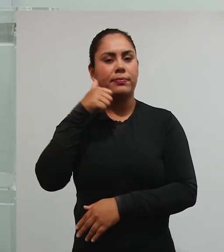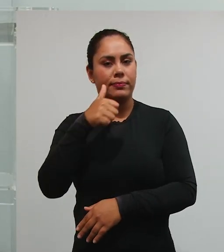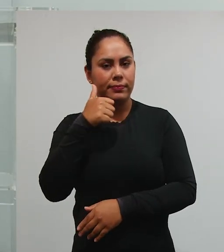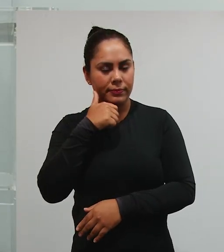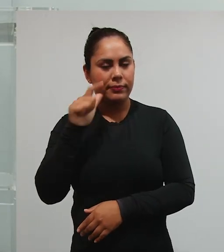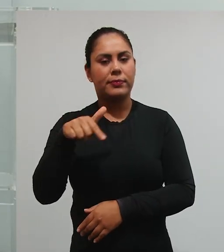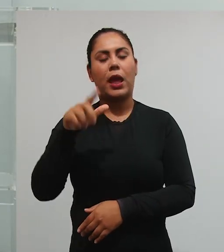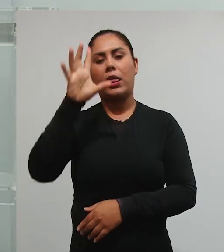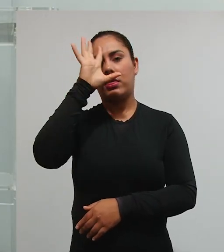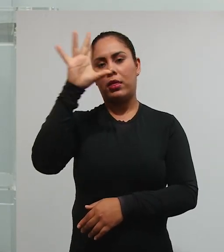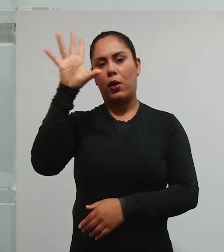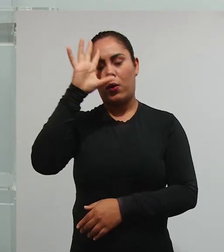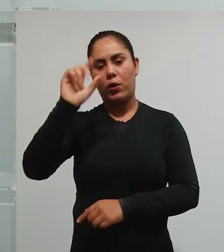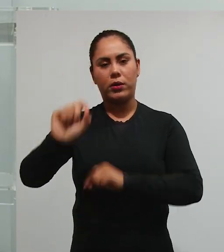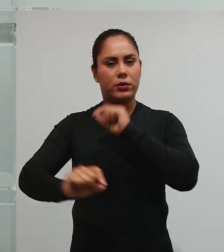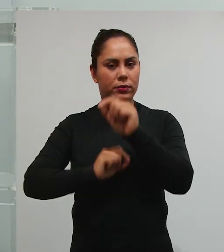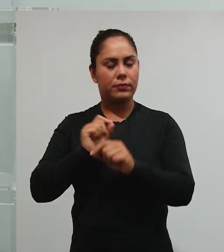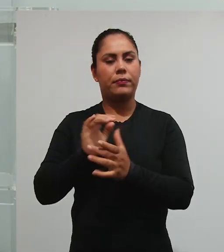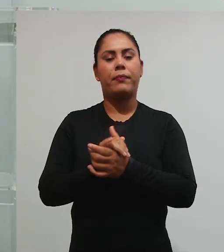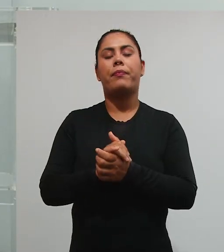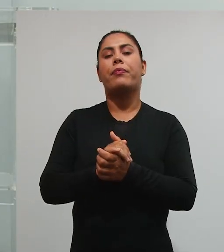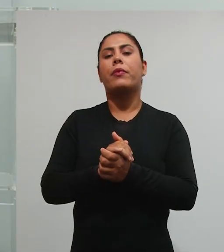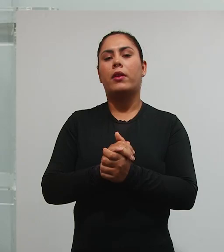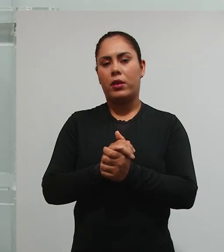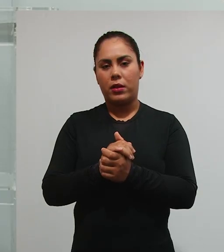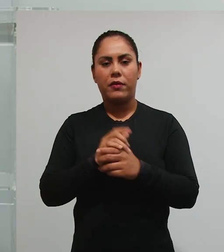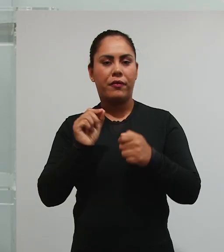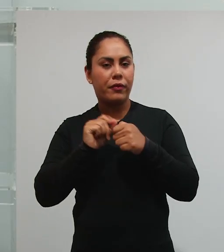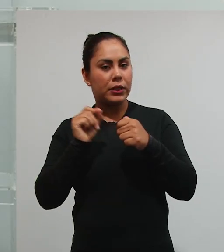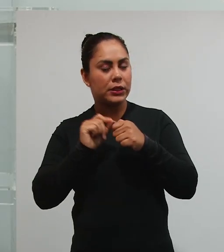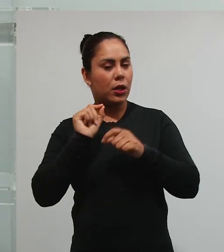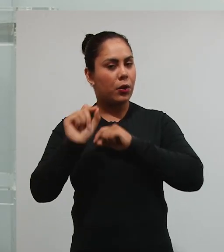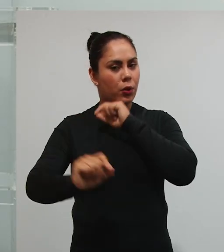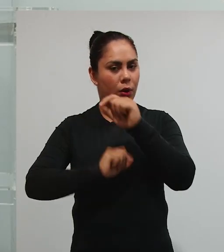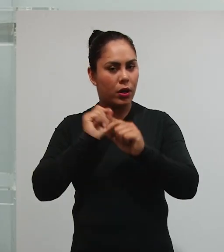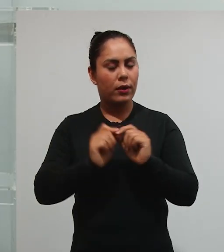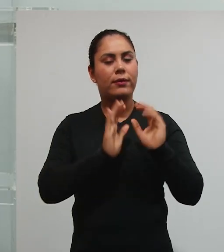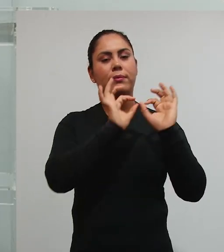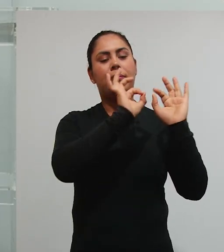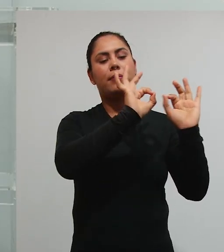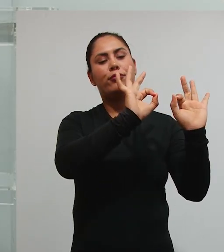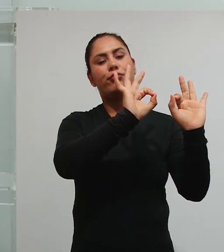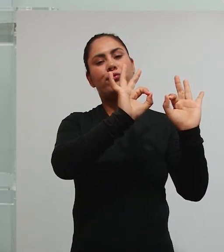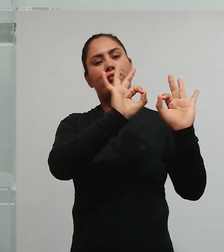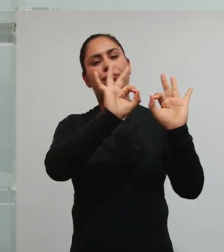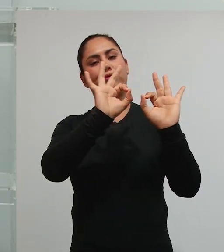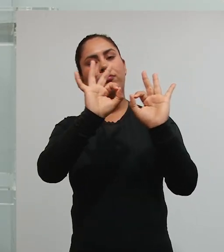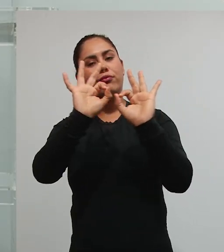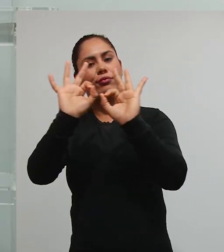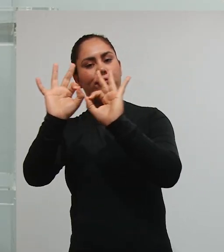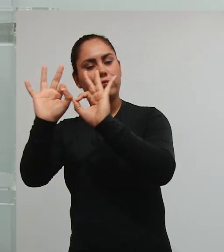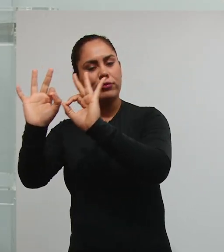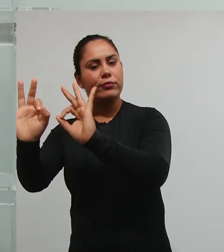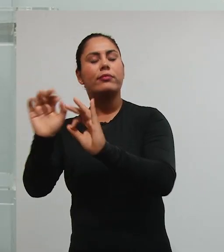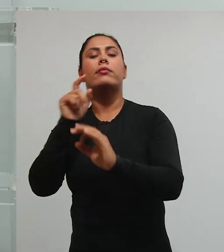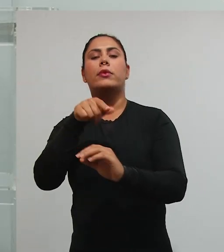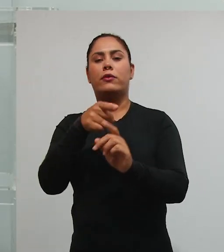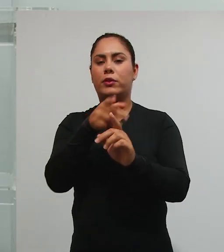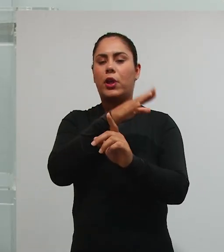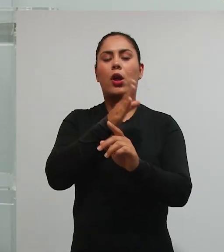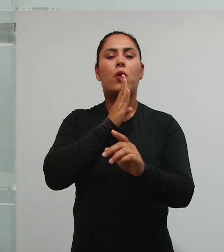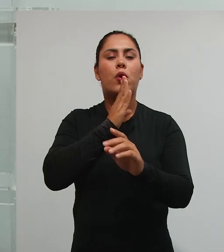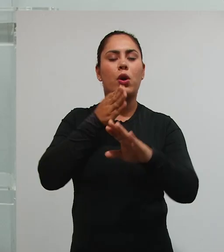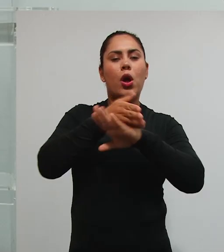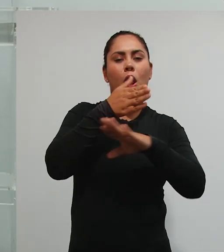dar subsídios teóricos, nós elaboraremos o roteiro conceitual, que nós também já temos episódio aí, é só